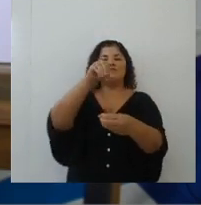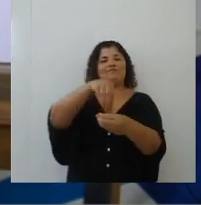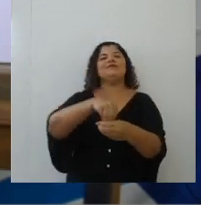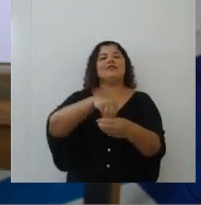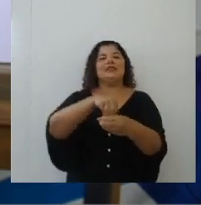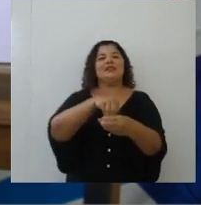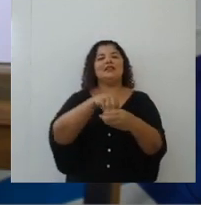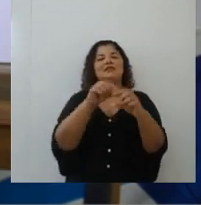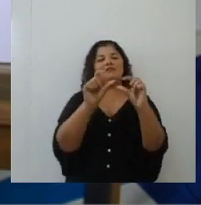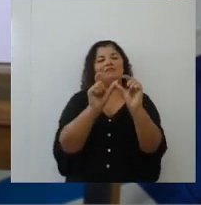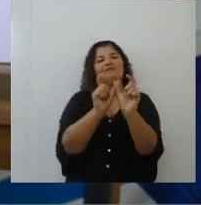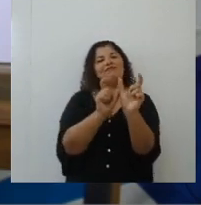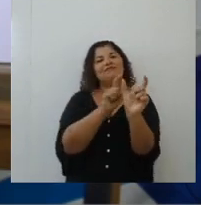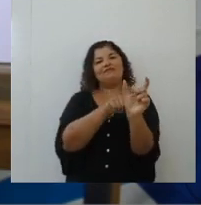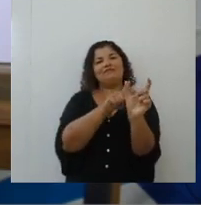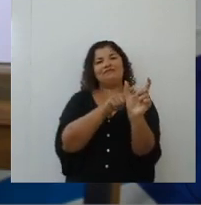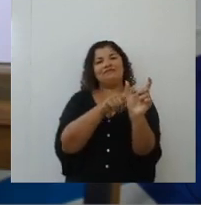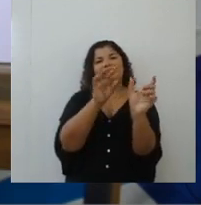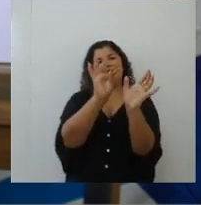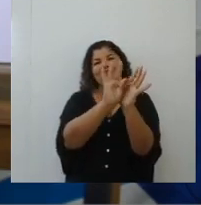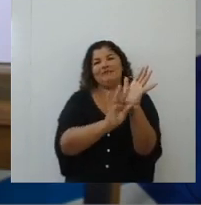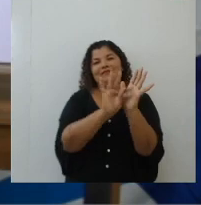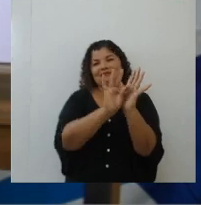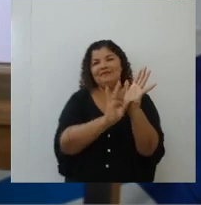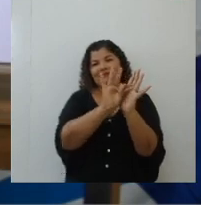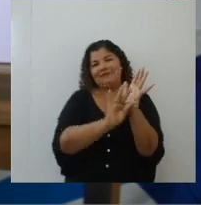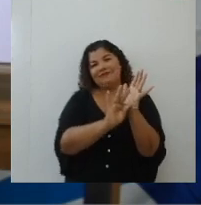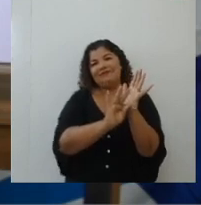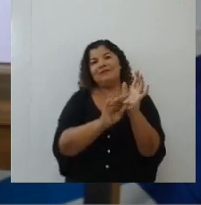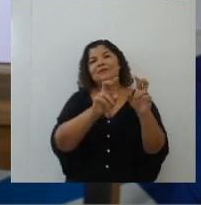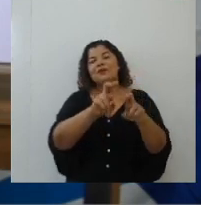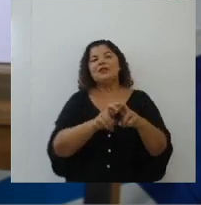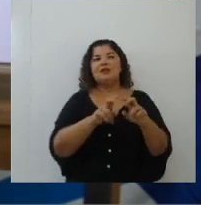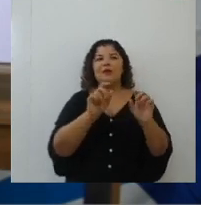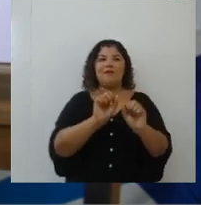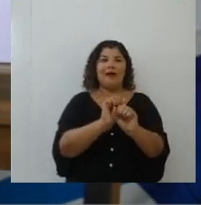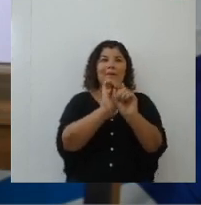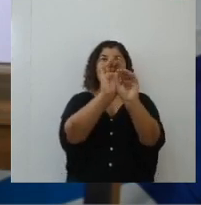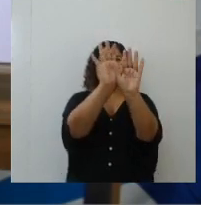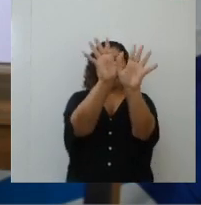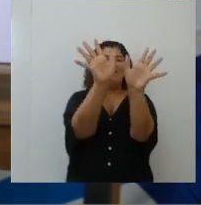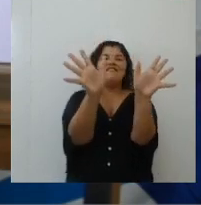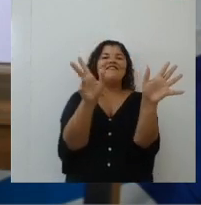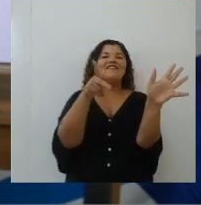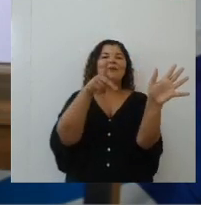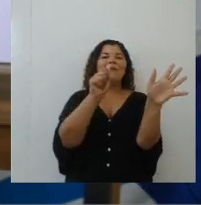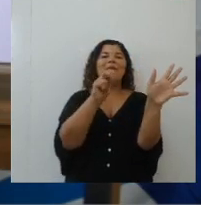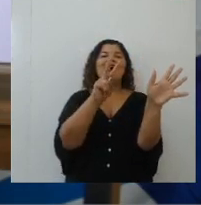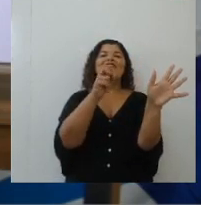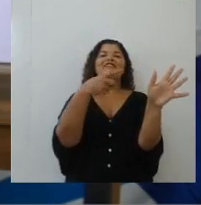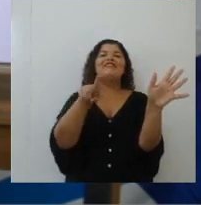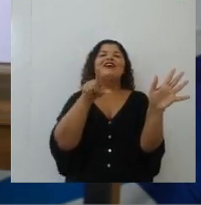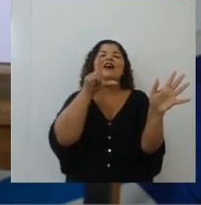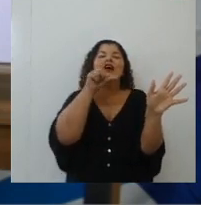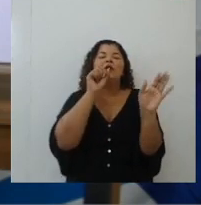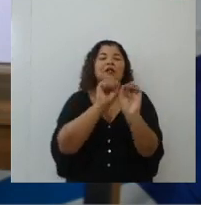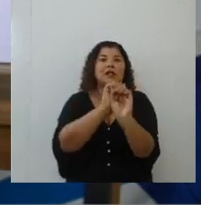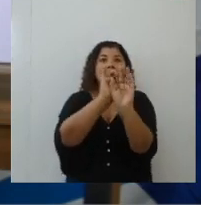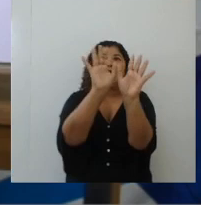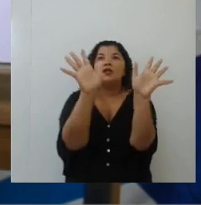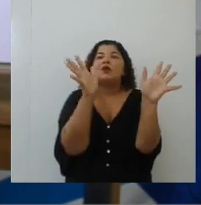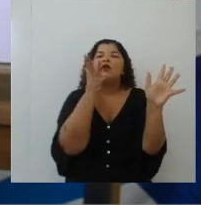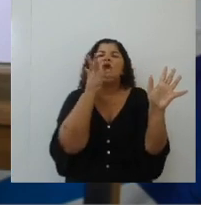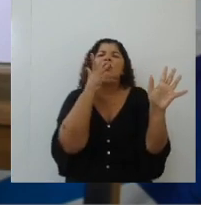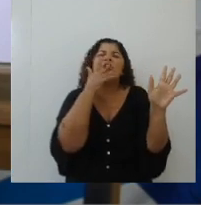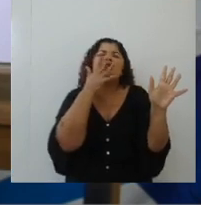do enunciado, dentro do texto. Tá? E aí, logicamente, quando fala do pavão, fala da cauda, né? Do colorido da cauda,